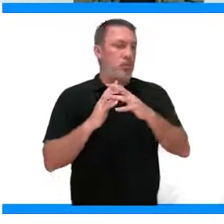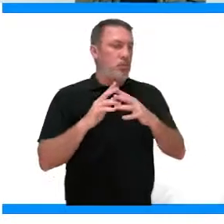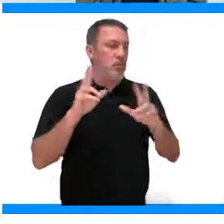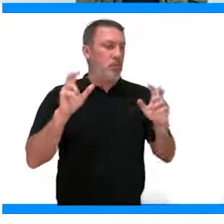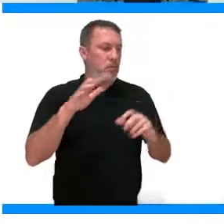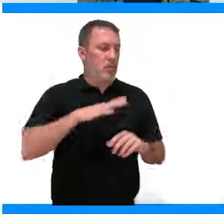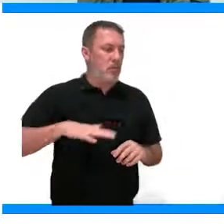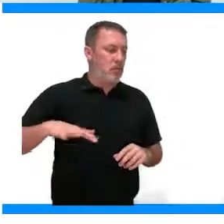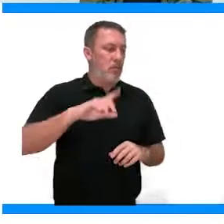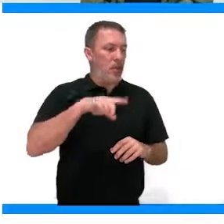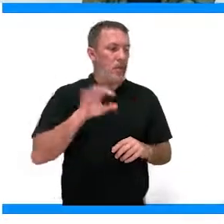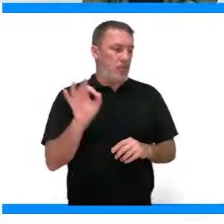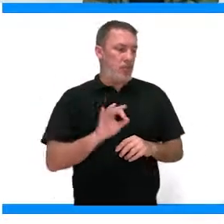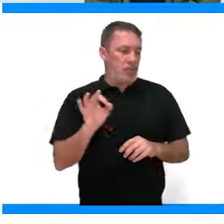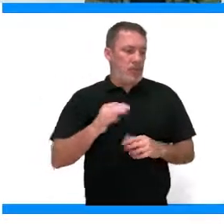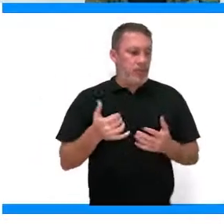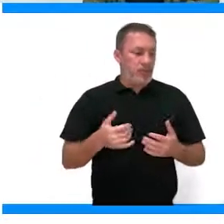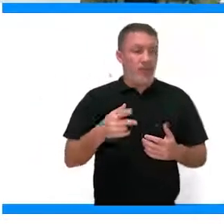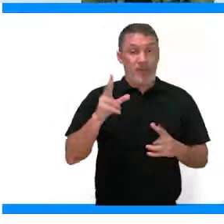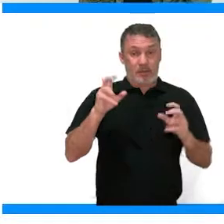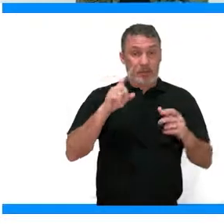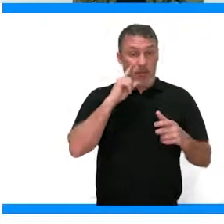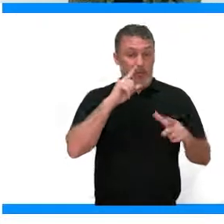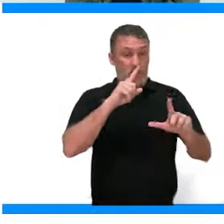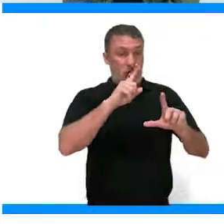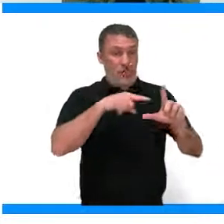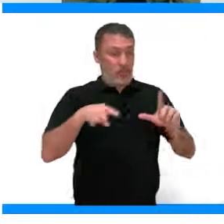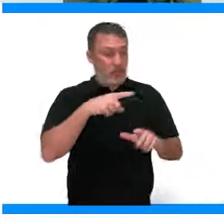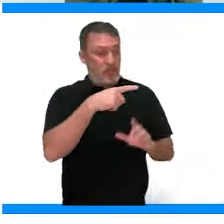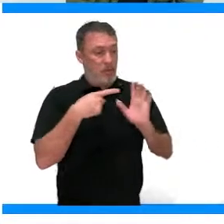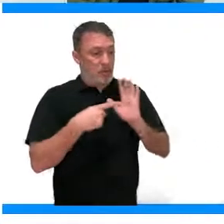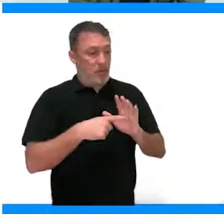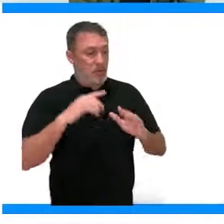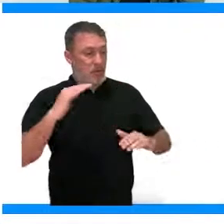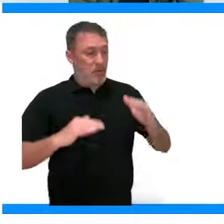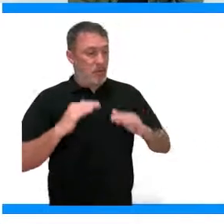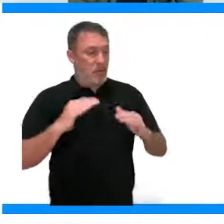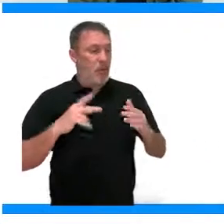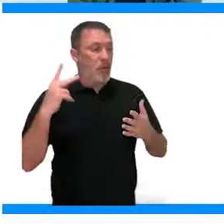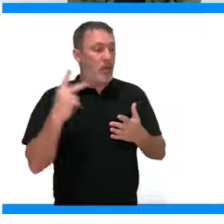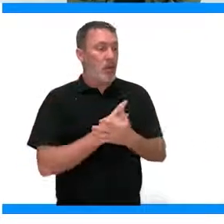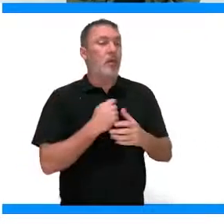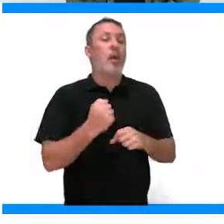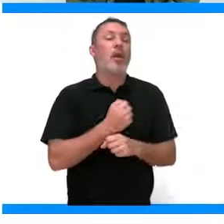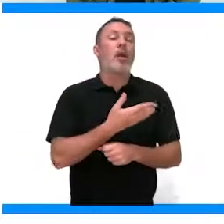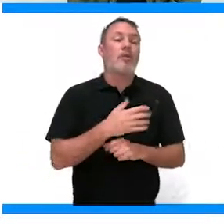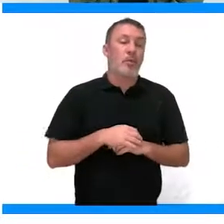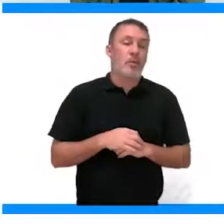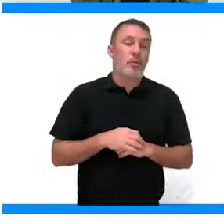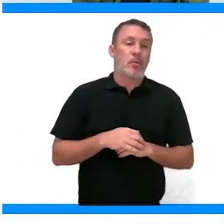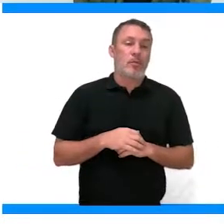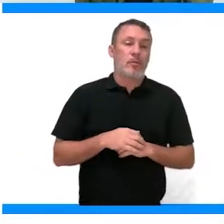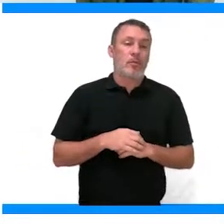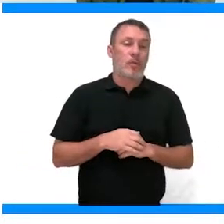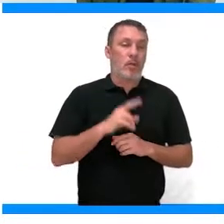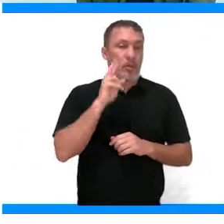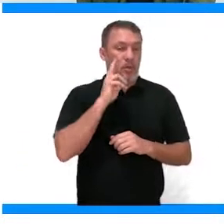em termos percentuais. Segundo o gráfico, o período de queda ocorreu entre os anos de...